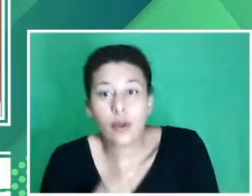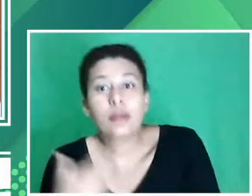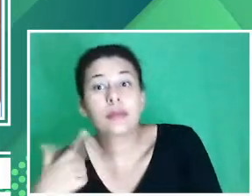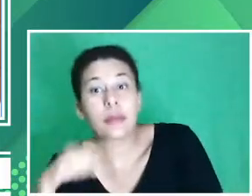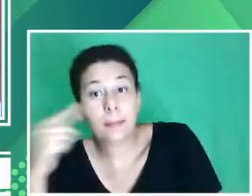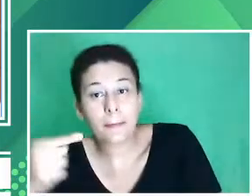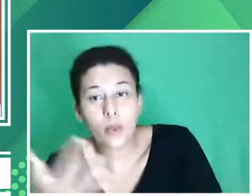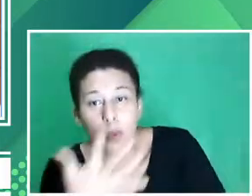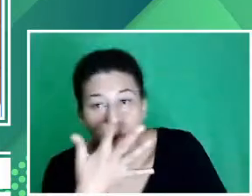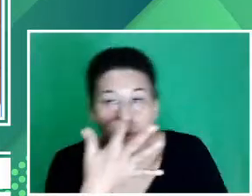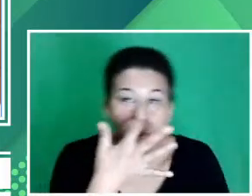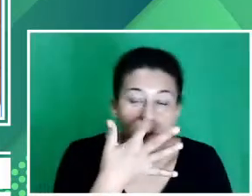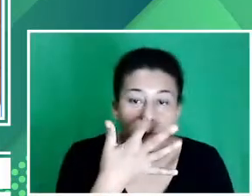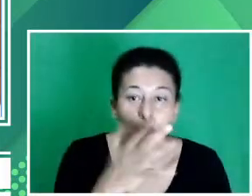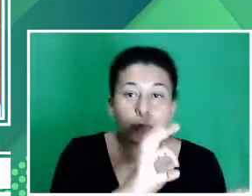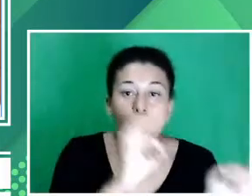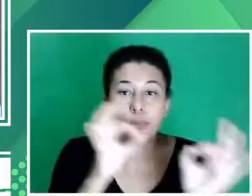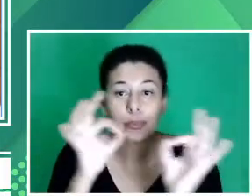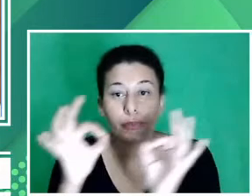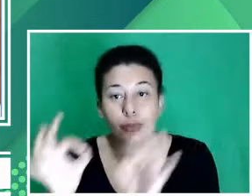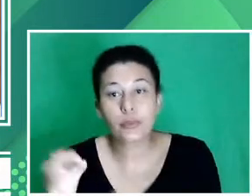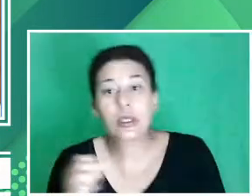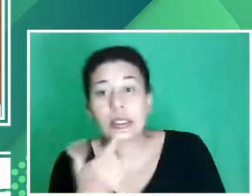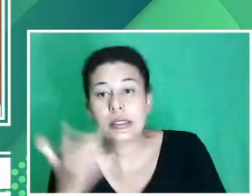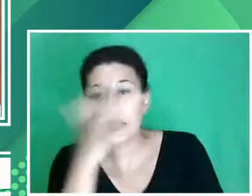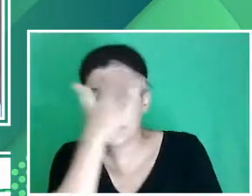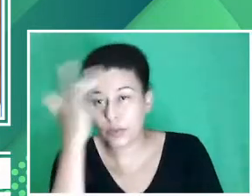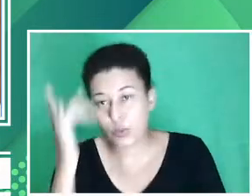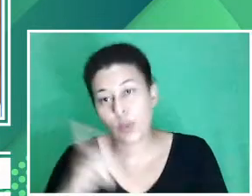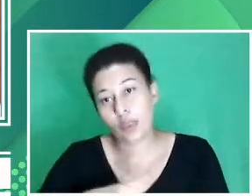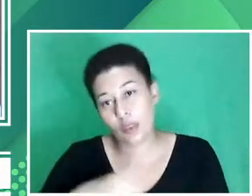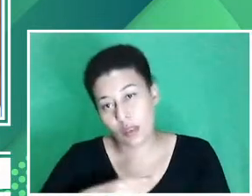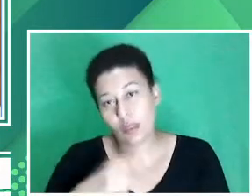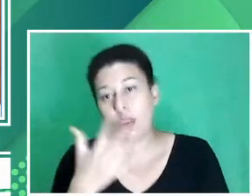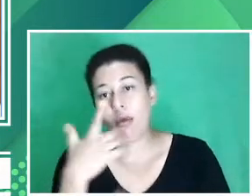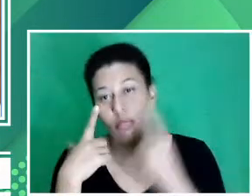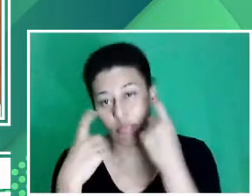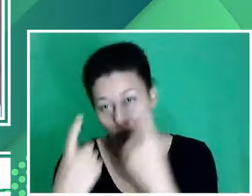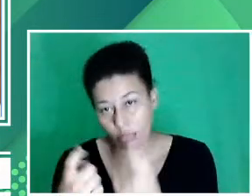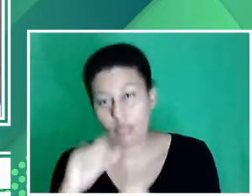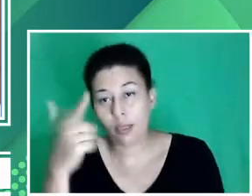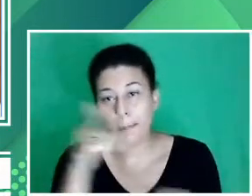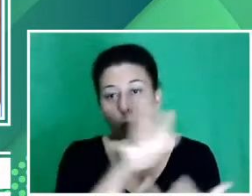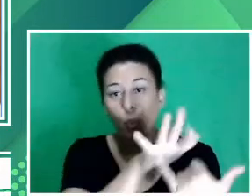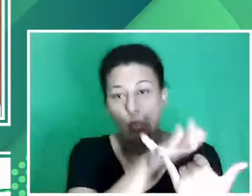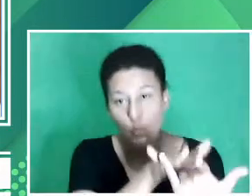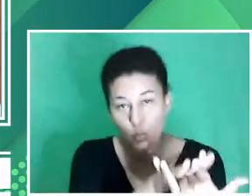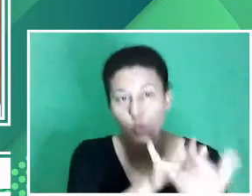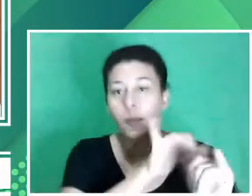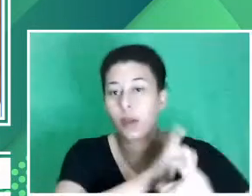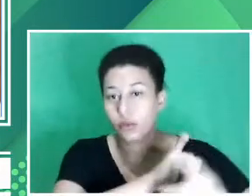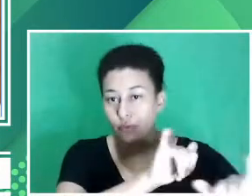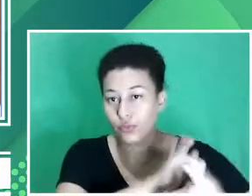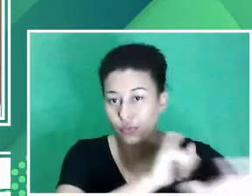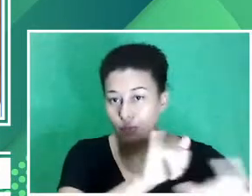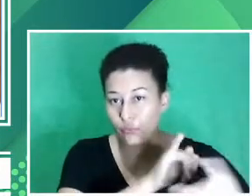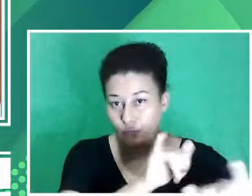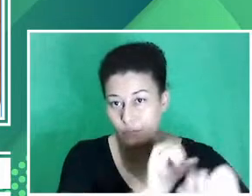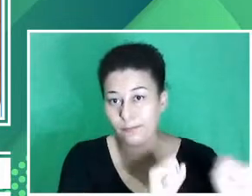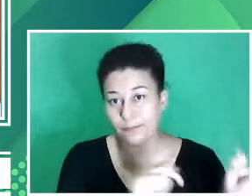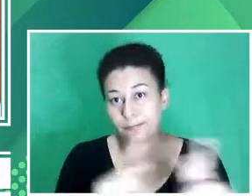tiver interesse pode ouvir a gravação que vai ser postada no canal do YouTube, esse mesmo que vocês estão assistindo,